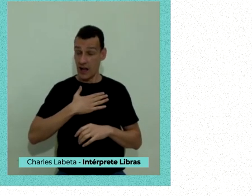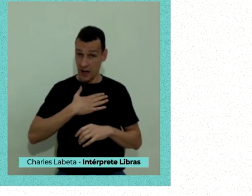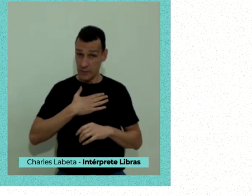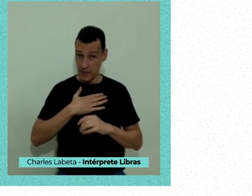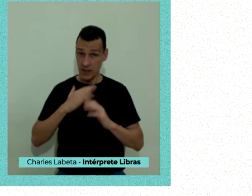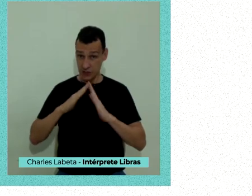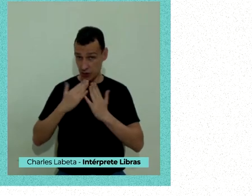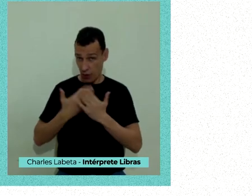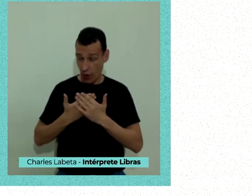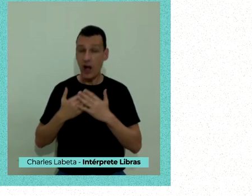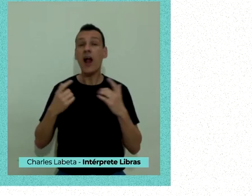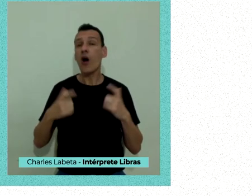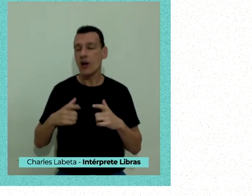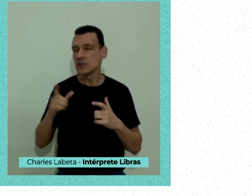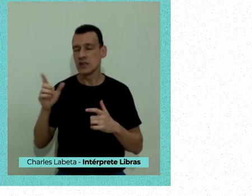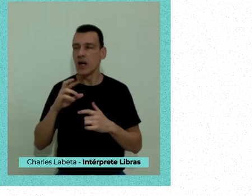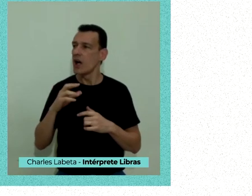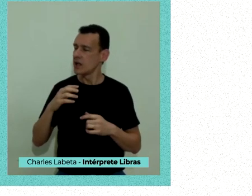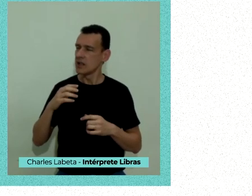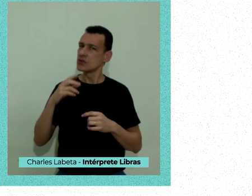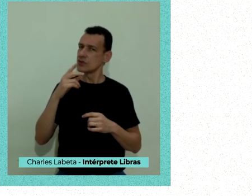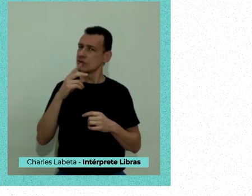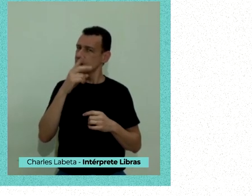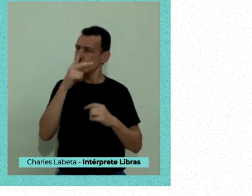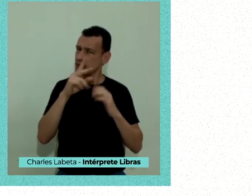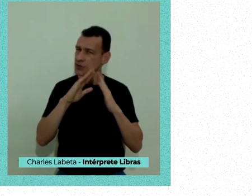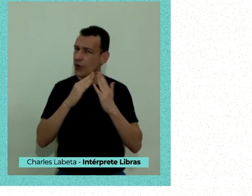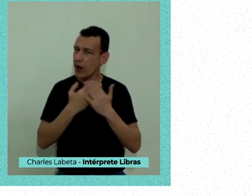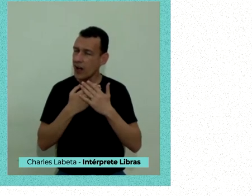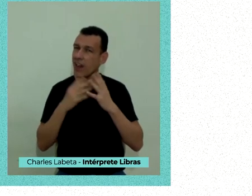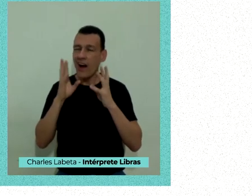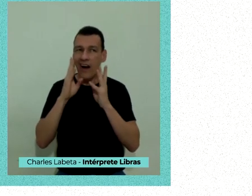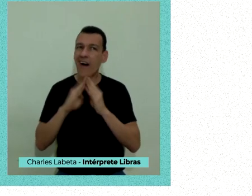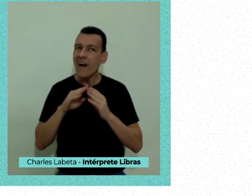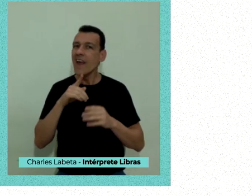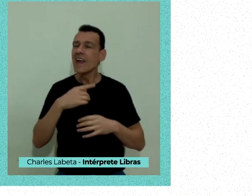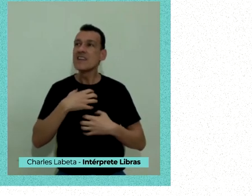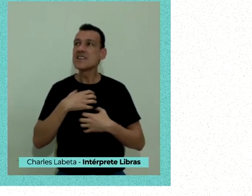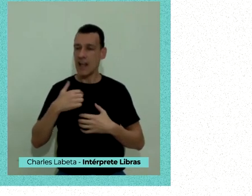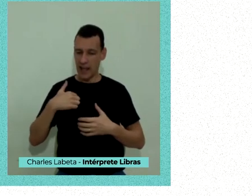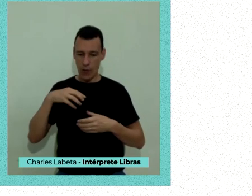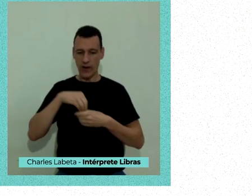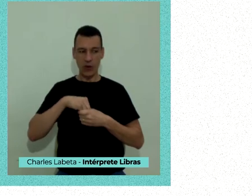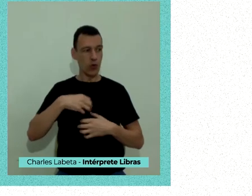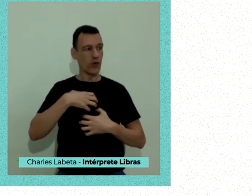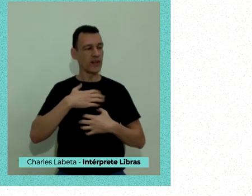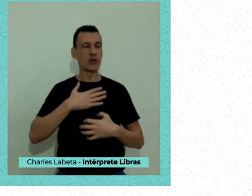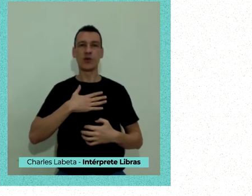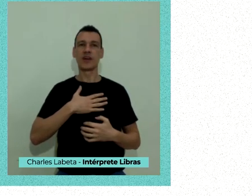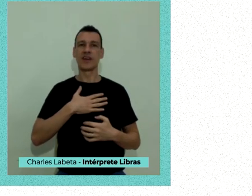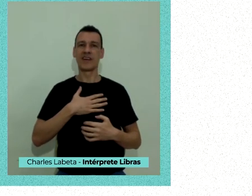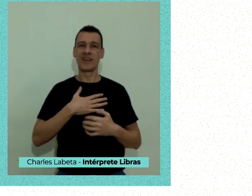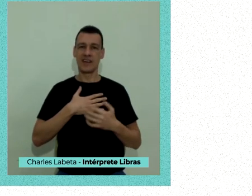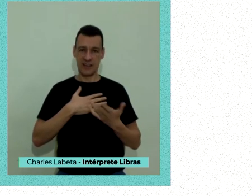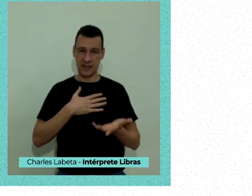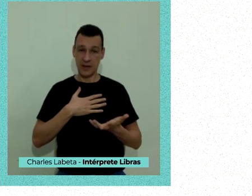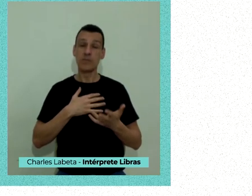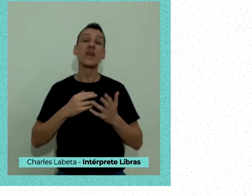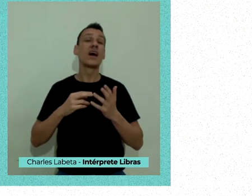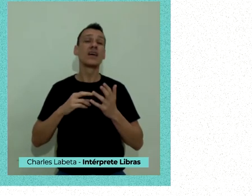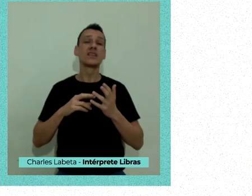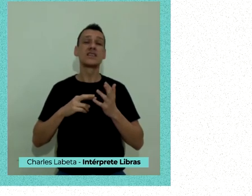incluído, então ele pode incluir. Né? A escola inclusiva é aquela da direção, da gestão, do professor,